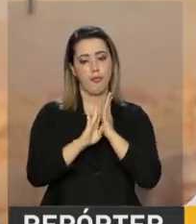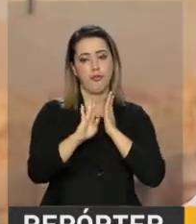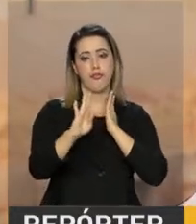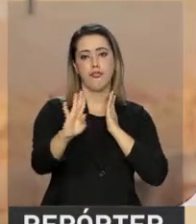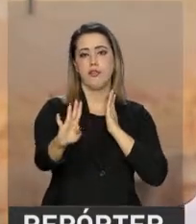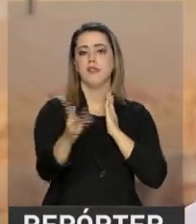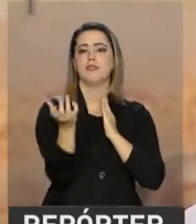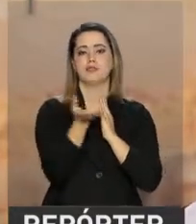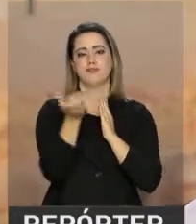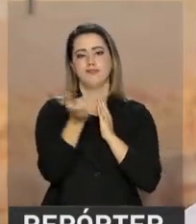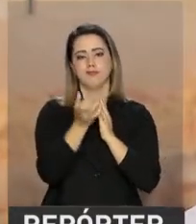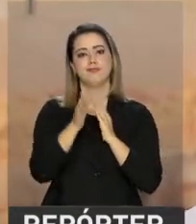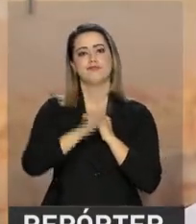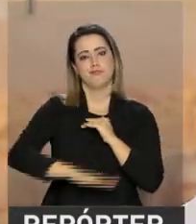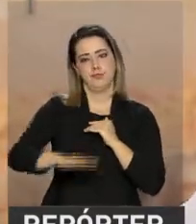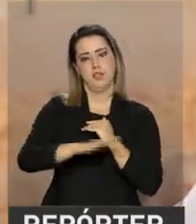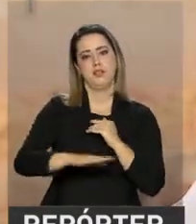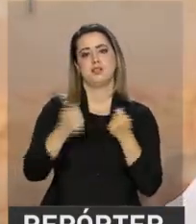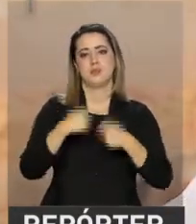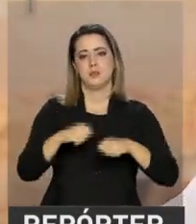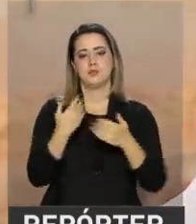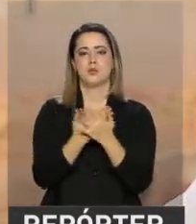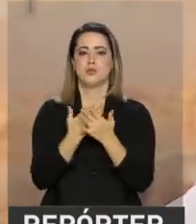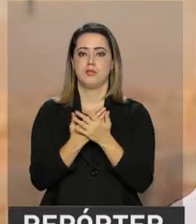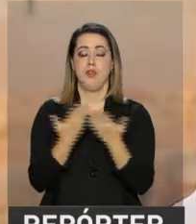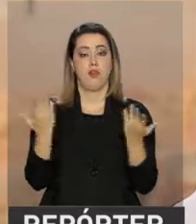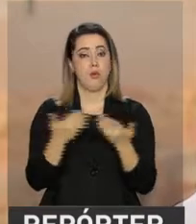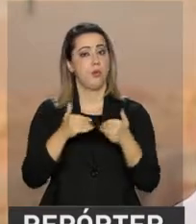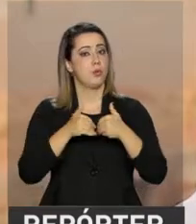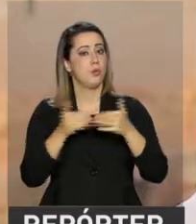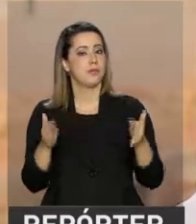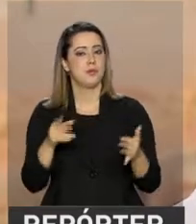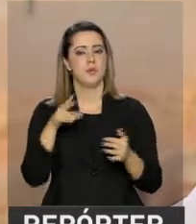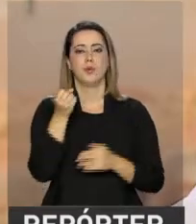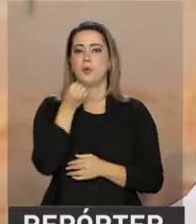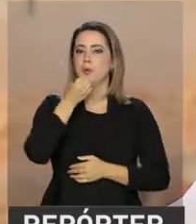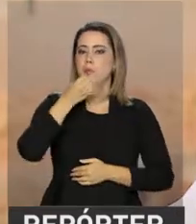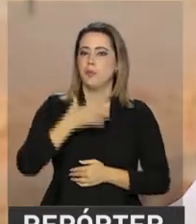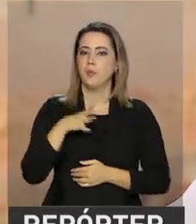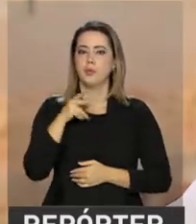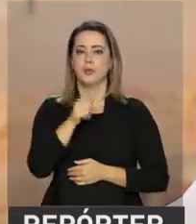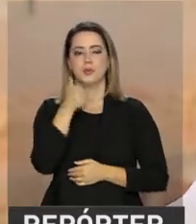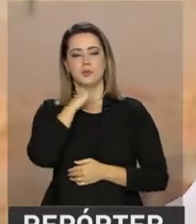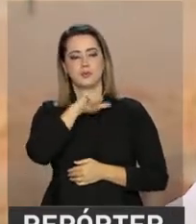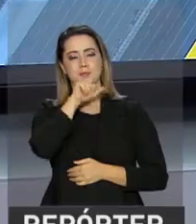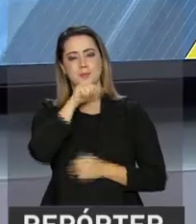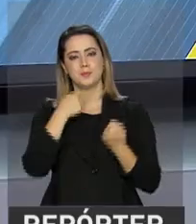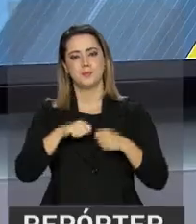querendo colocar seus filhos, né? Com a abertura dessa escola aqui vai ser ótimo para o Valparaíso, vai atender todas essas mães aí.